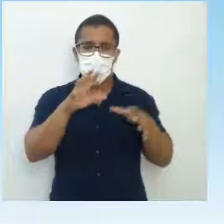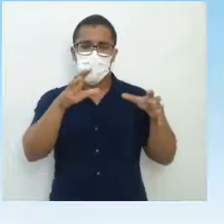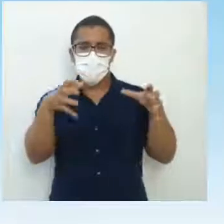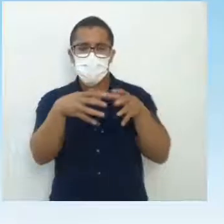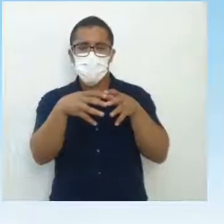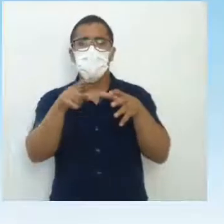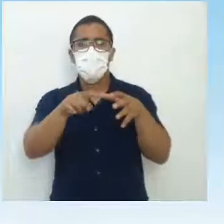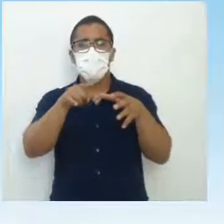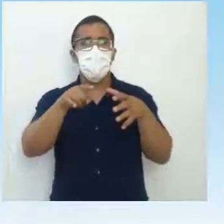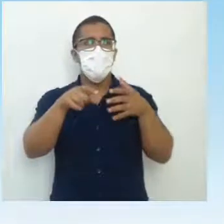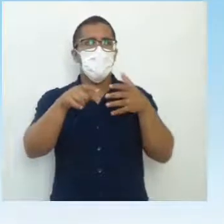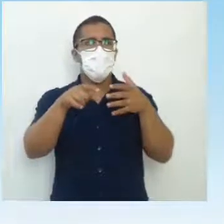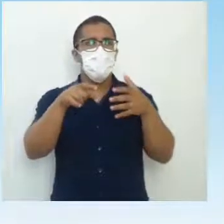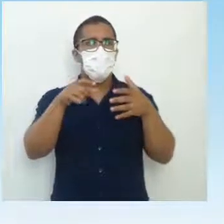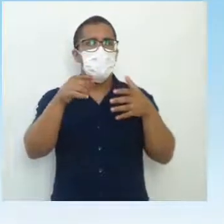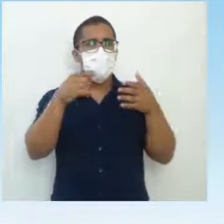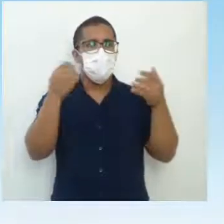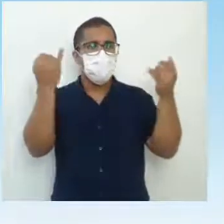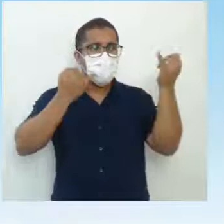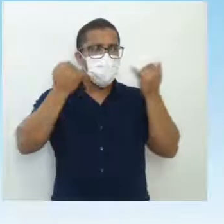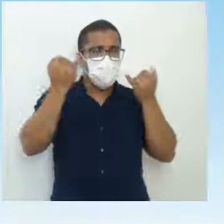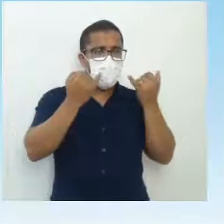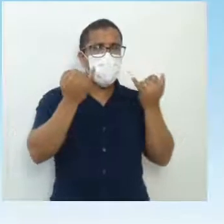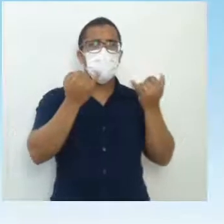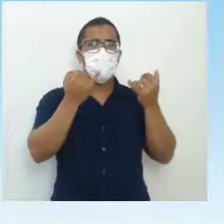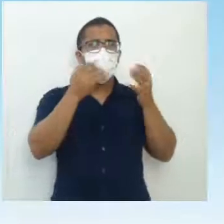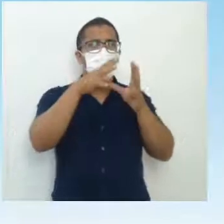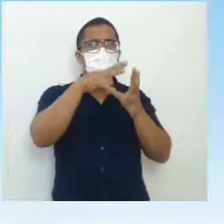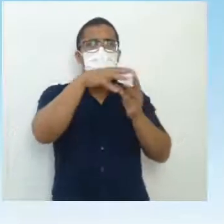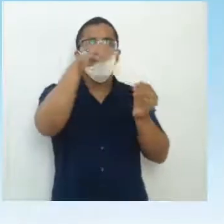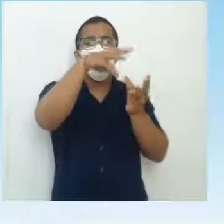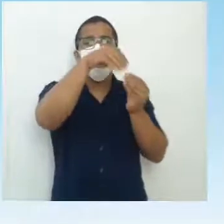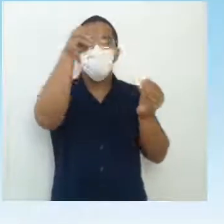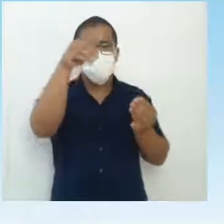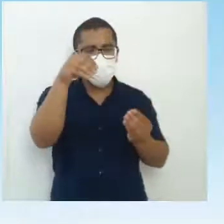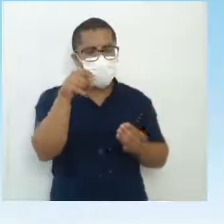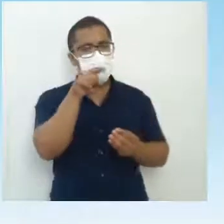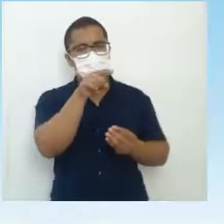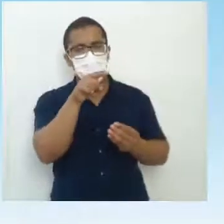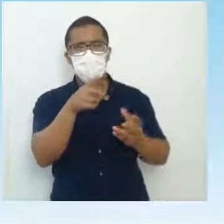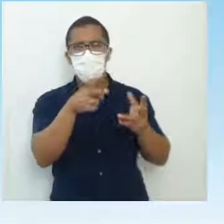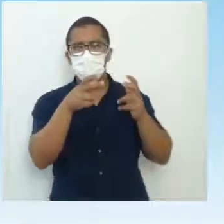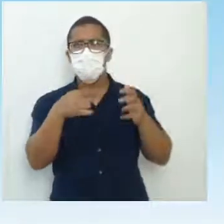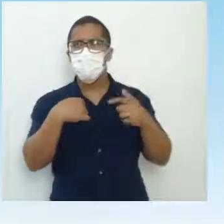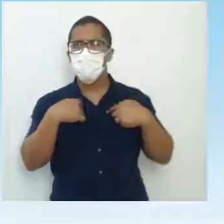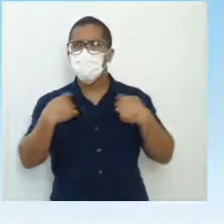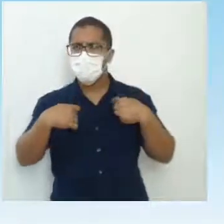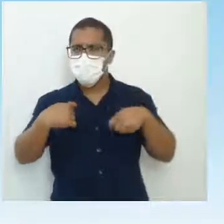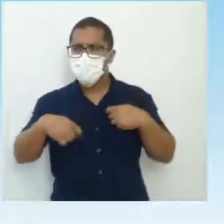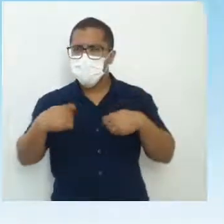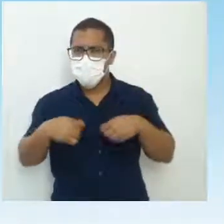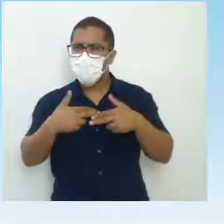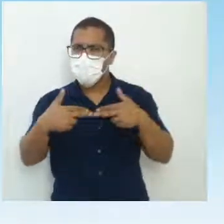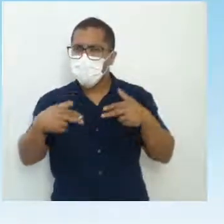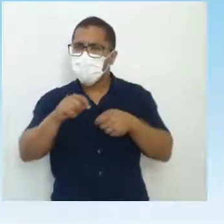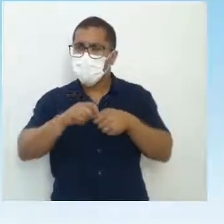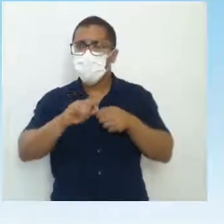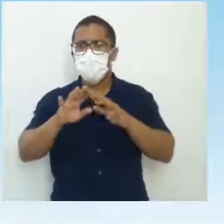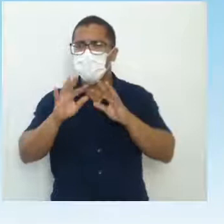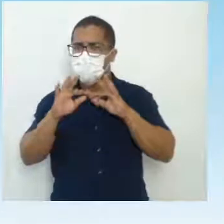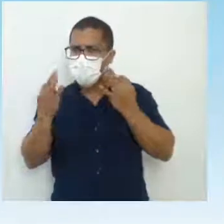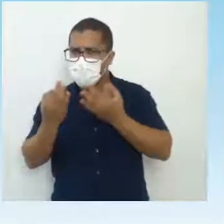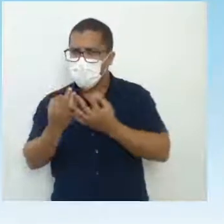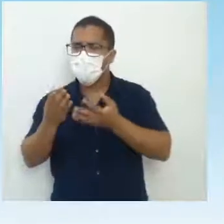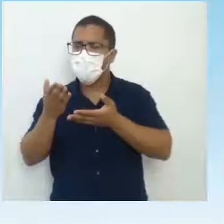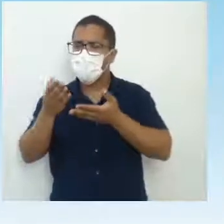Buscar, ela ouvia, certo? Via e via espíritos, ela percebeu que ela tinha uma missão, além da missão familiar de criar